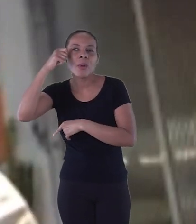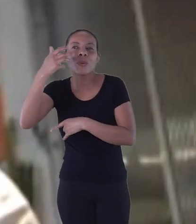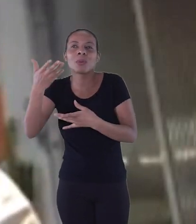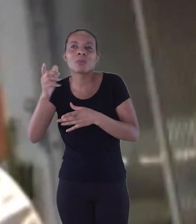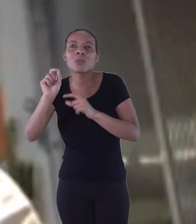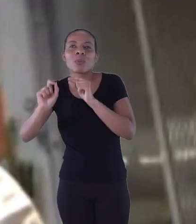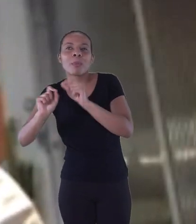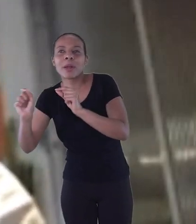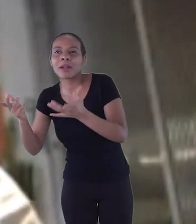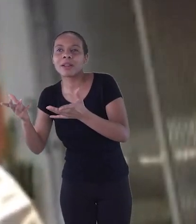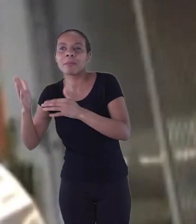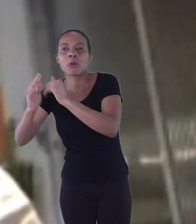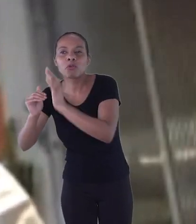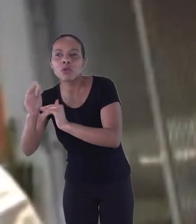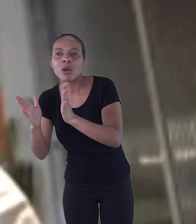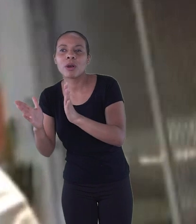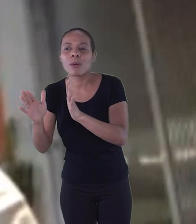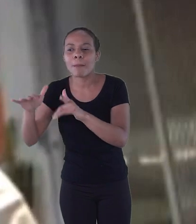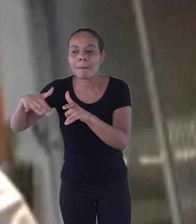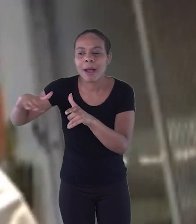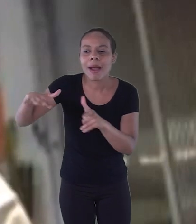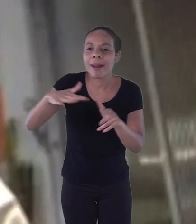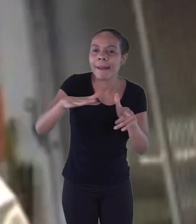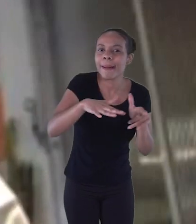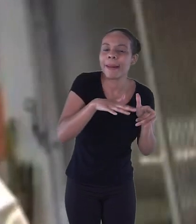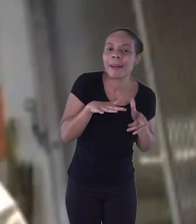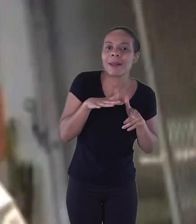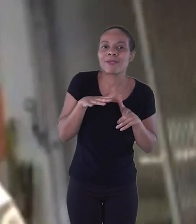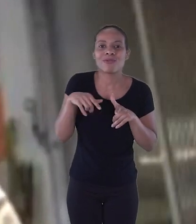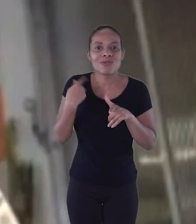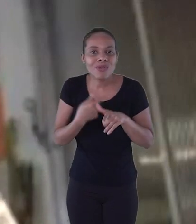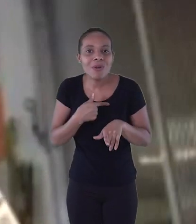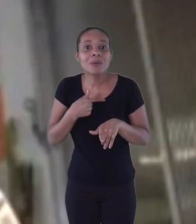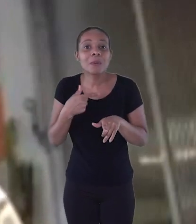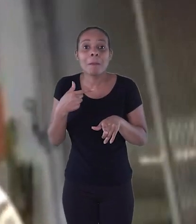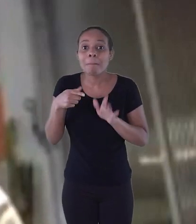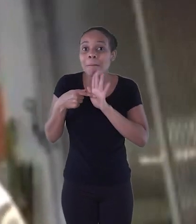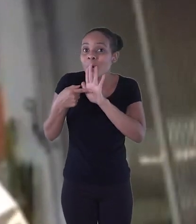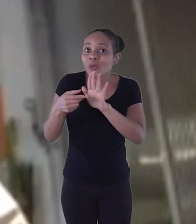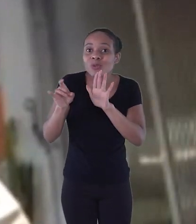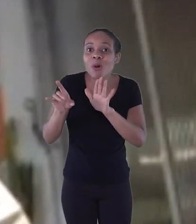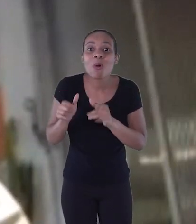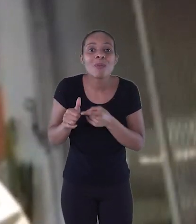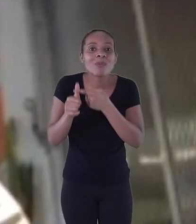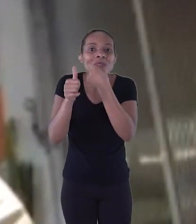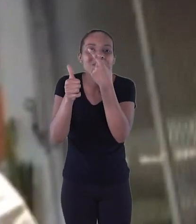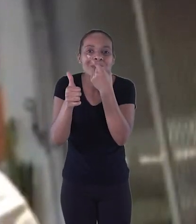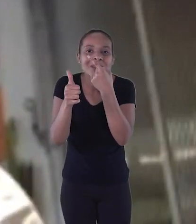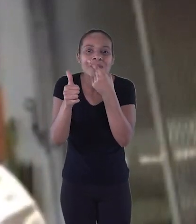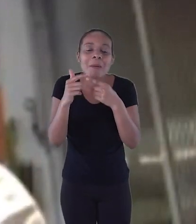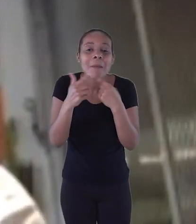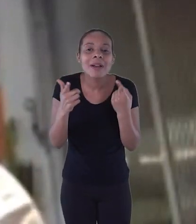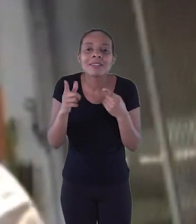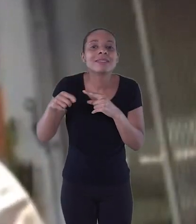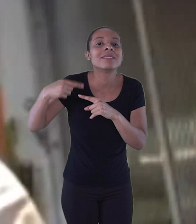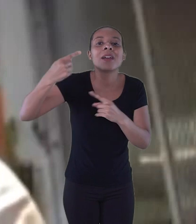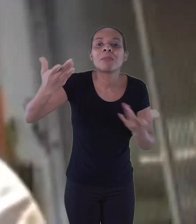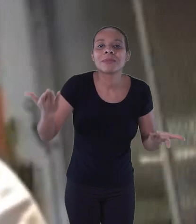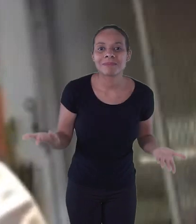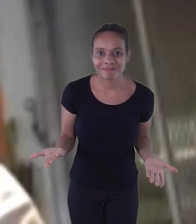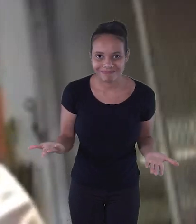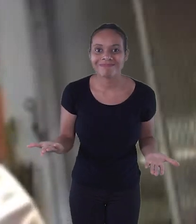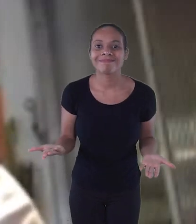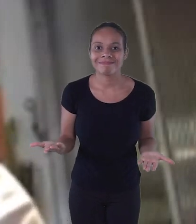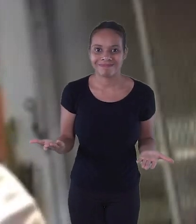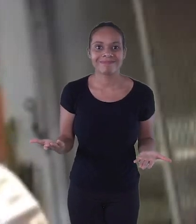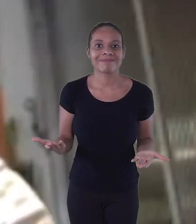negro no Brasil, né? Tipo, democrática, esse Brasil democrático de pós-ditadura. Então eu acho que também, não por